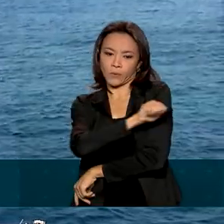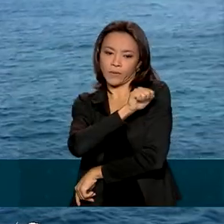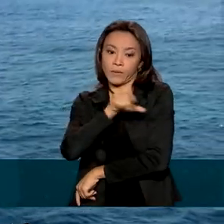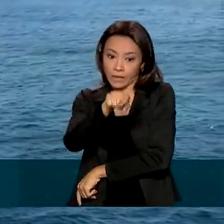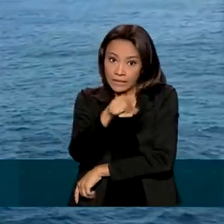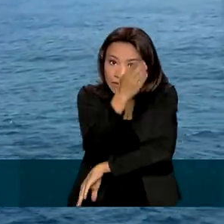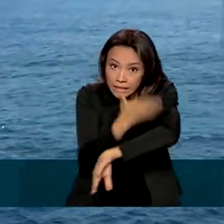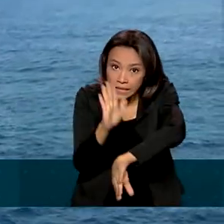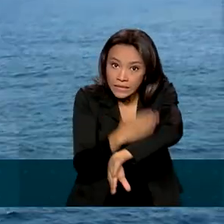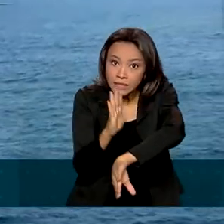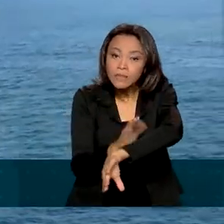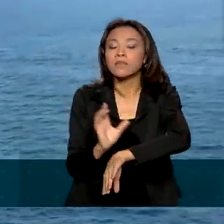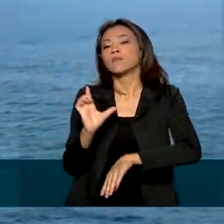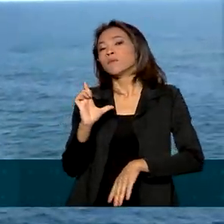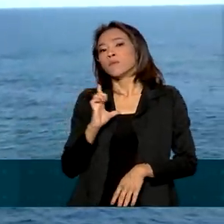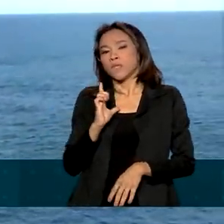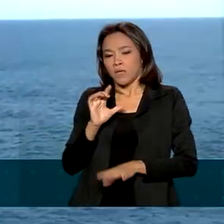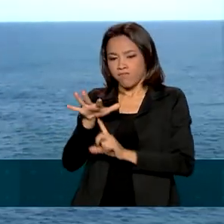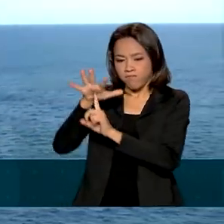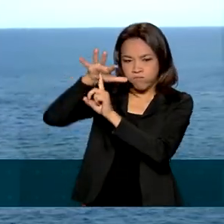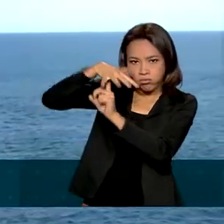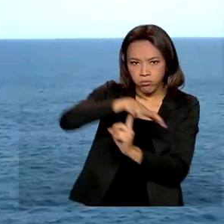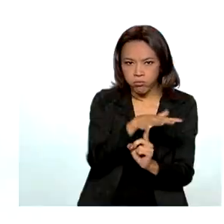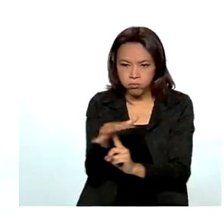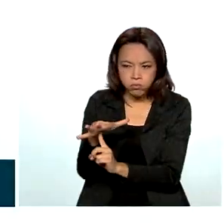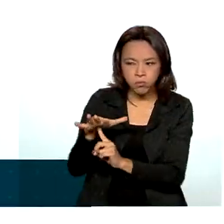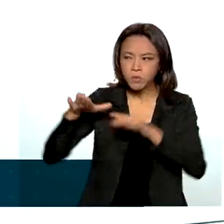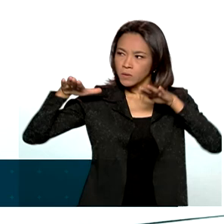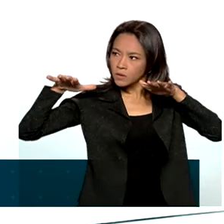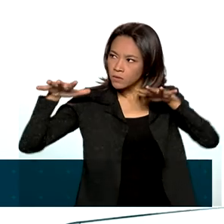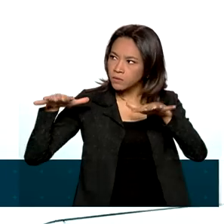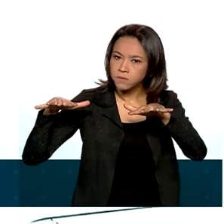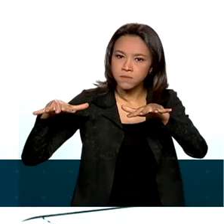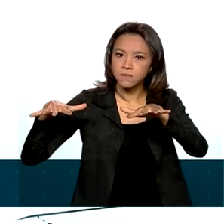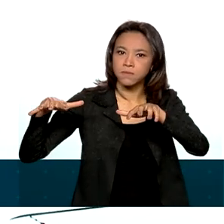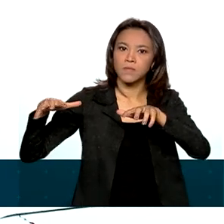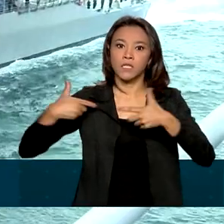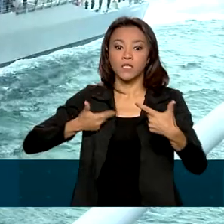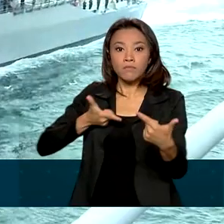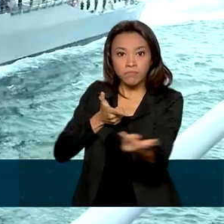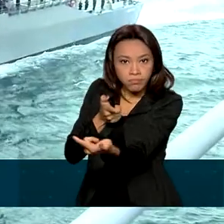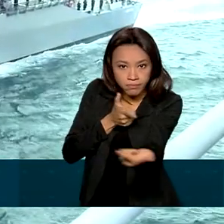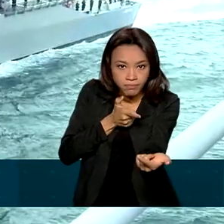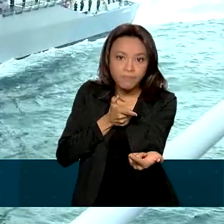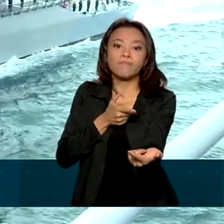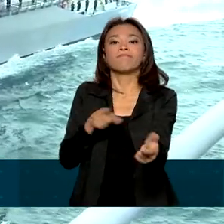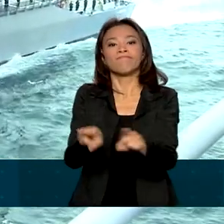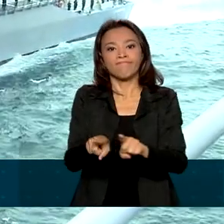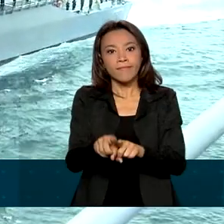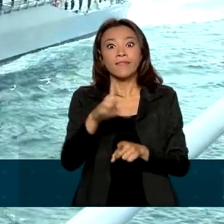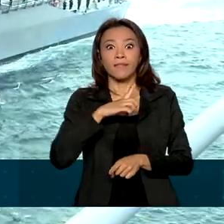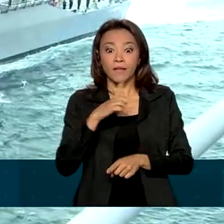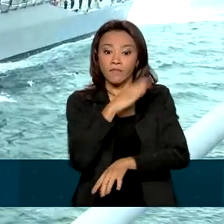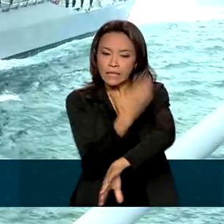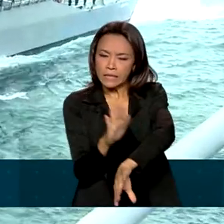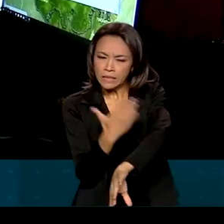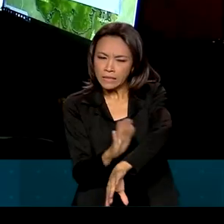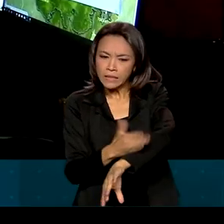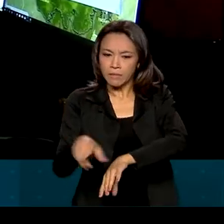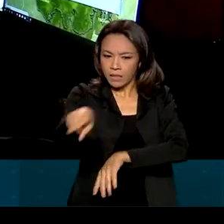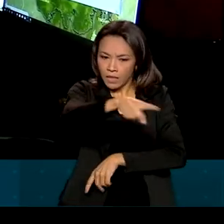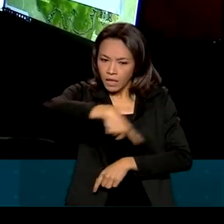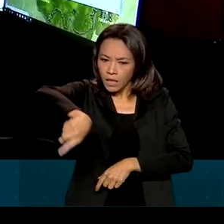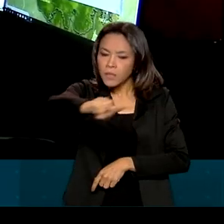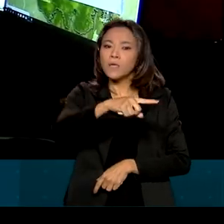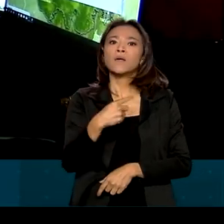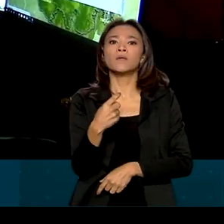o treinamento, foram realizadas manobras táticas de abordagem e exercícios de tiros. Além das operações navais convencionais, também